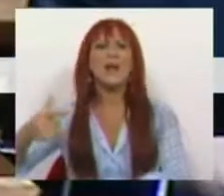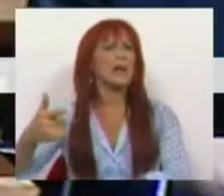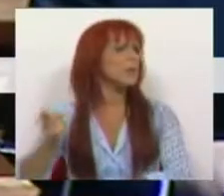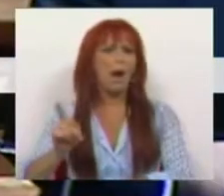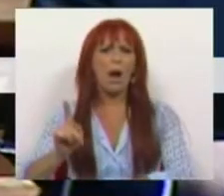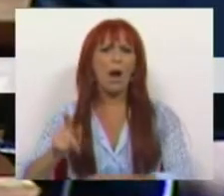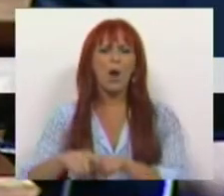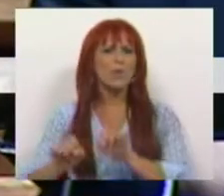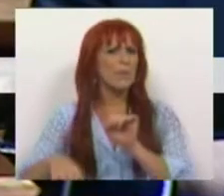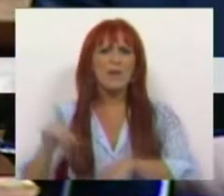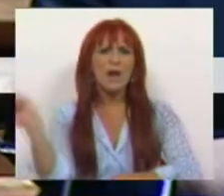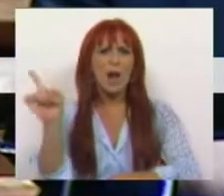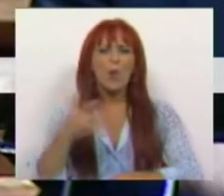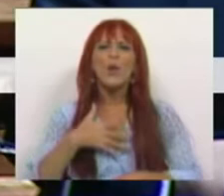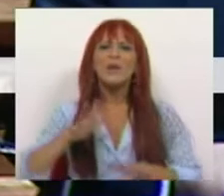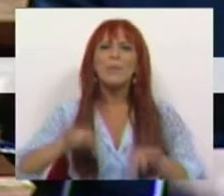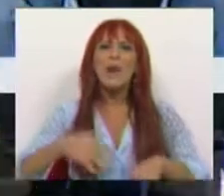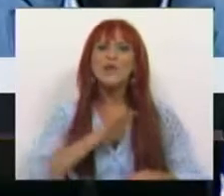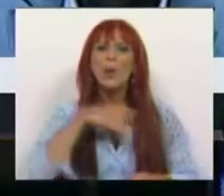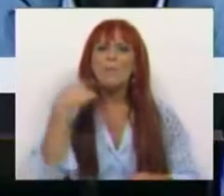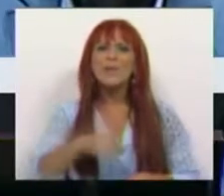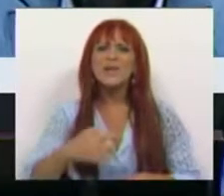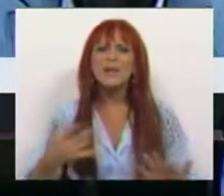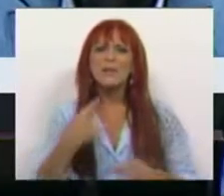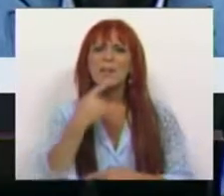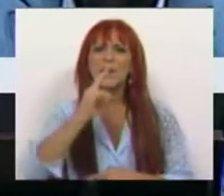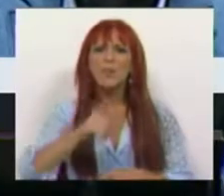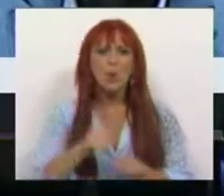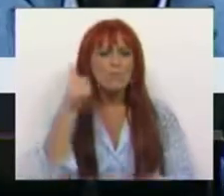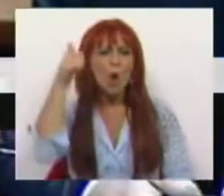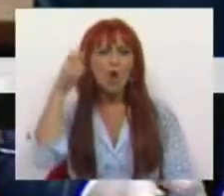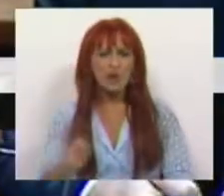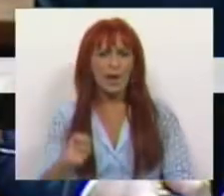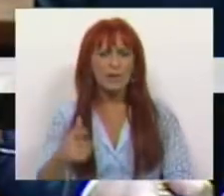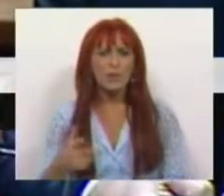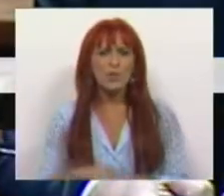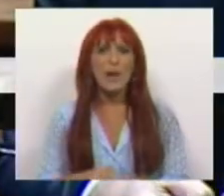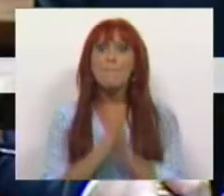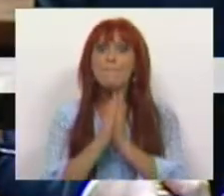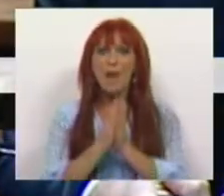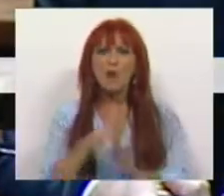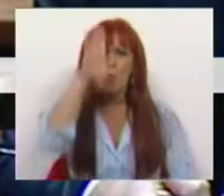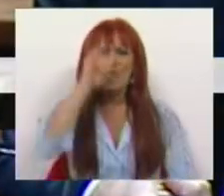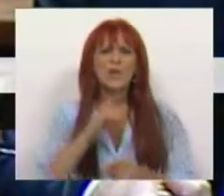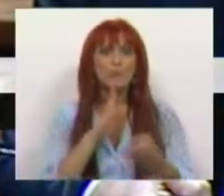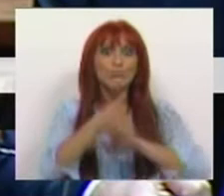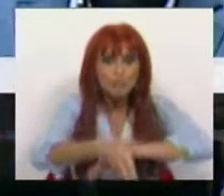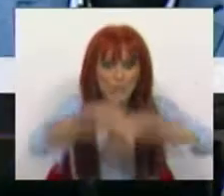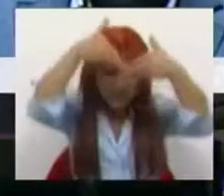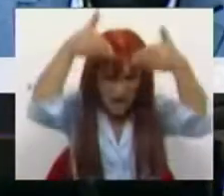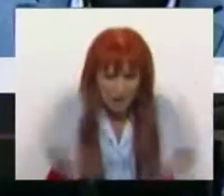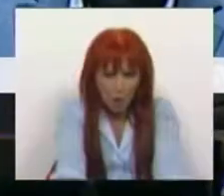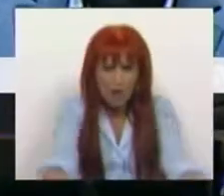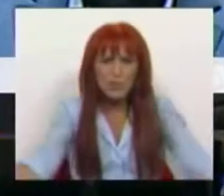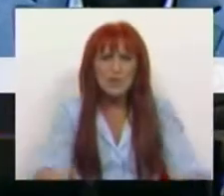relação terminar, ao que Sr. está a Deputado, passar. por favor. E queria terminar, Sr. Presidente, dizendo que o Bloco de Esquerda apela a que o Governo intervenha agora